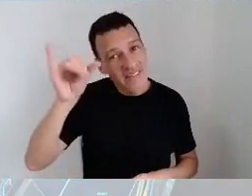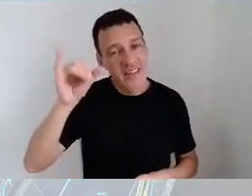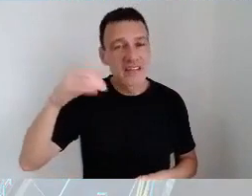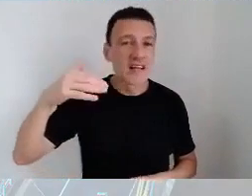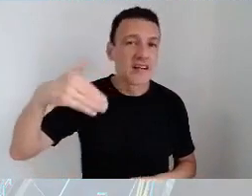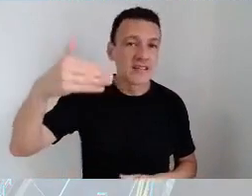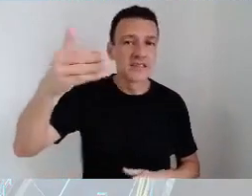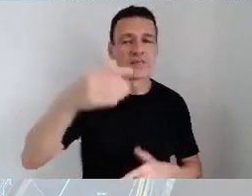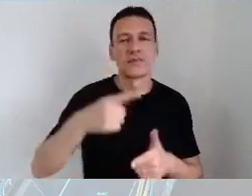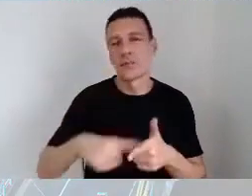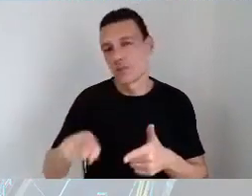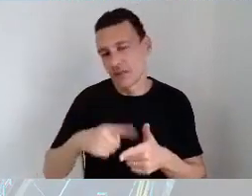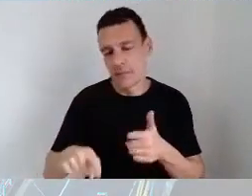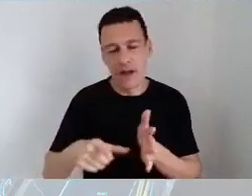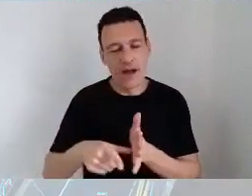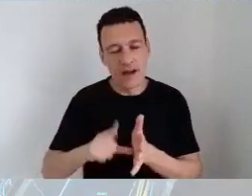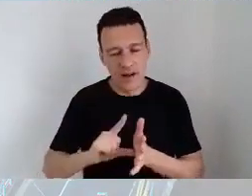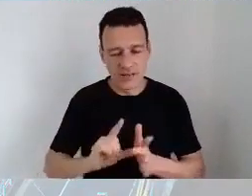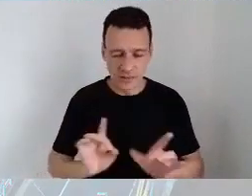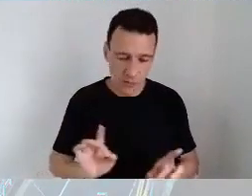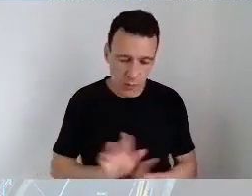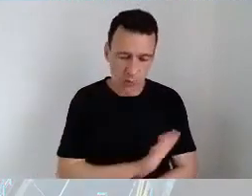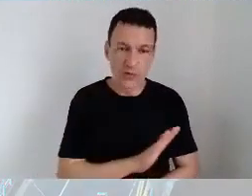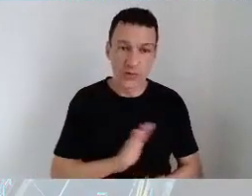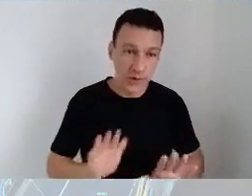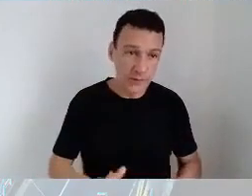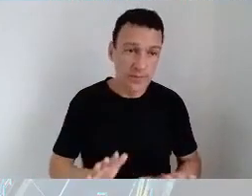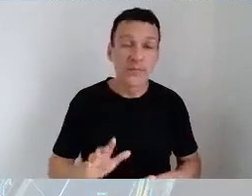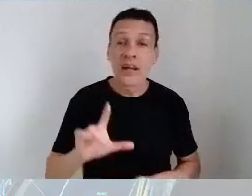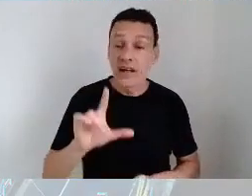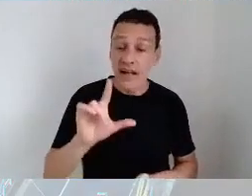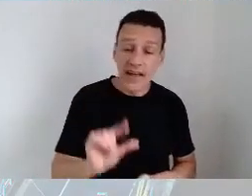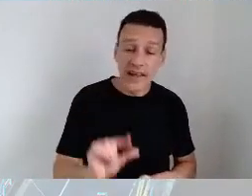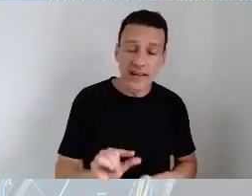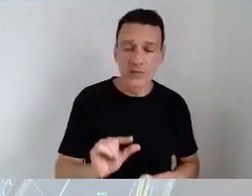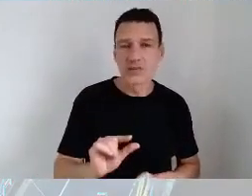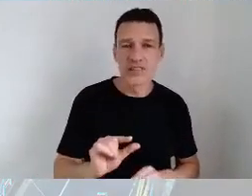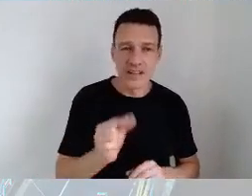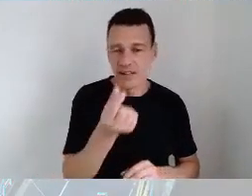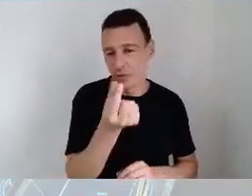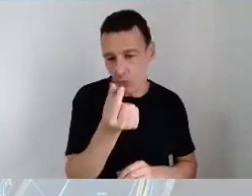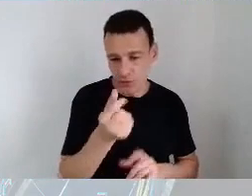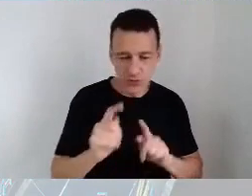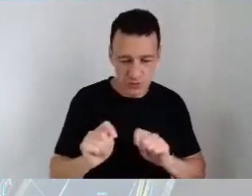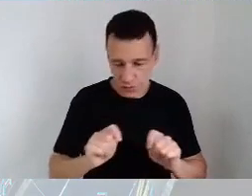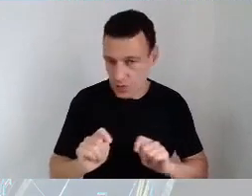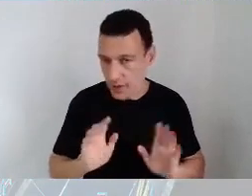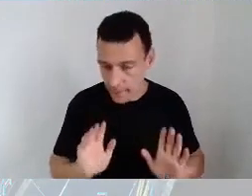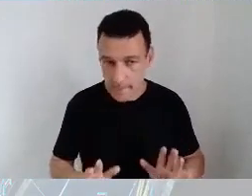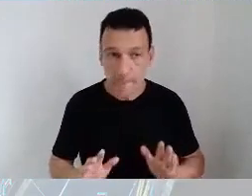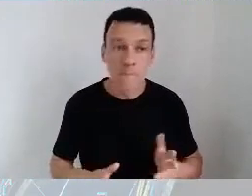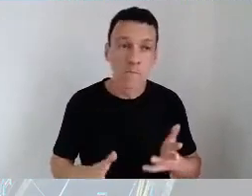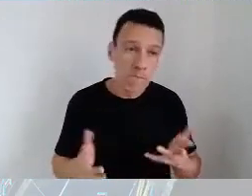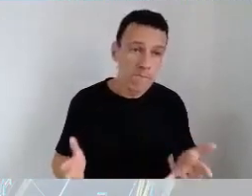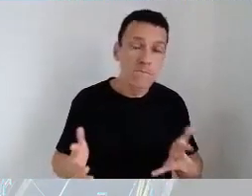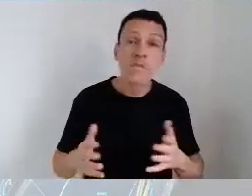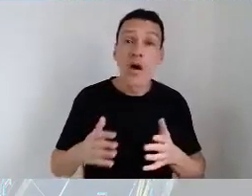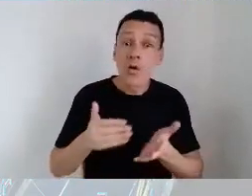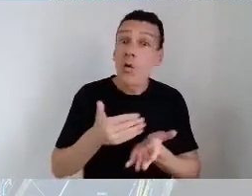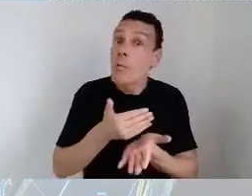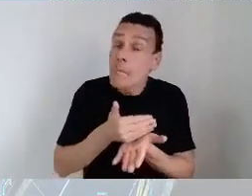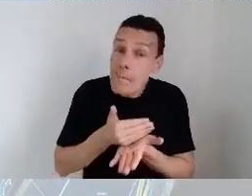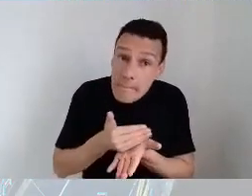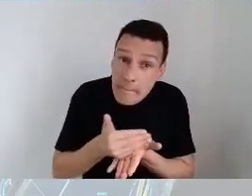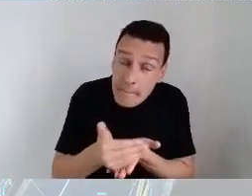reduzir custos. A gente pensar em performance ali desde o início do ciclo de desenvolvimento, que isso pode ajudar a nos guiar